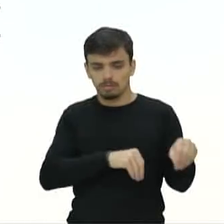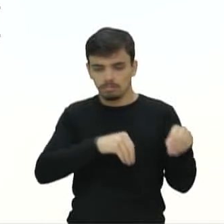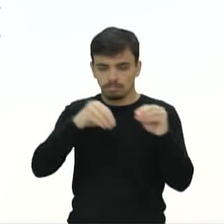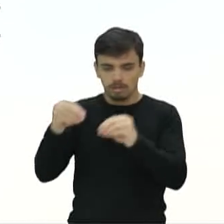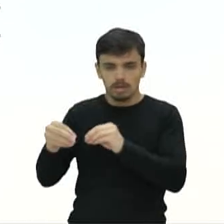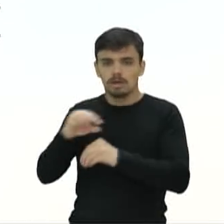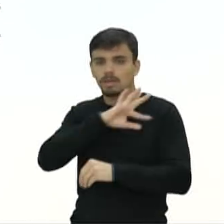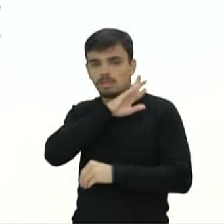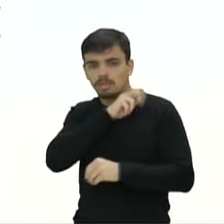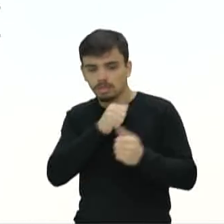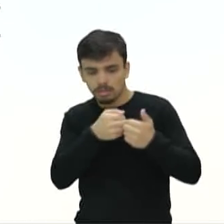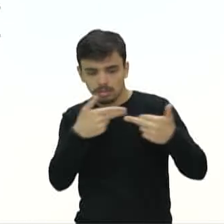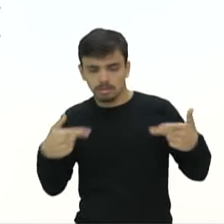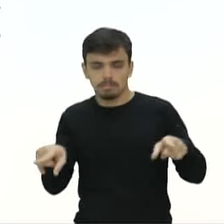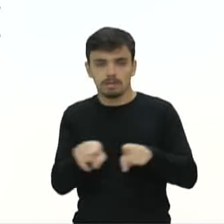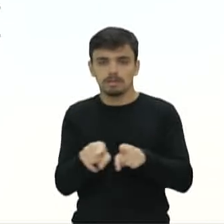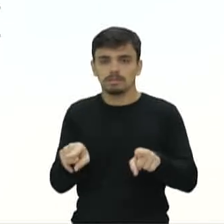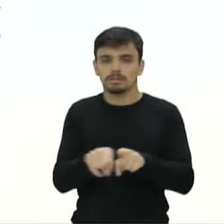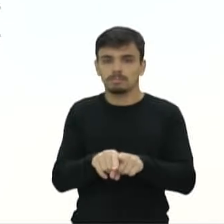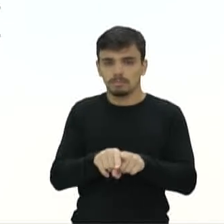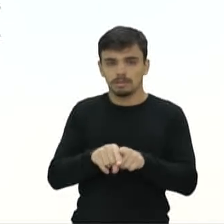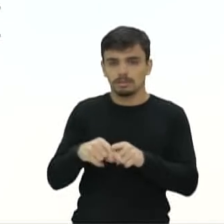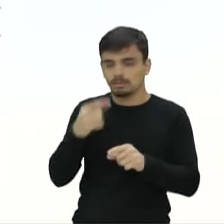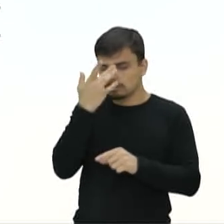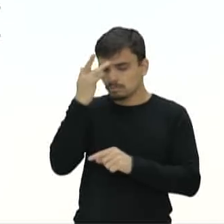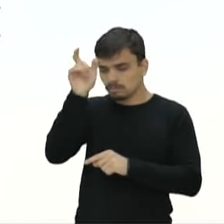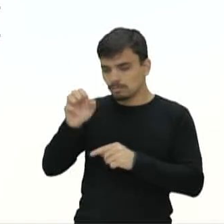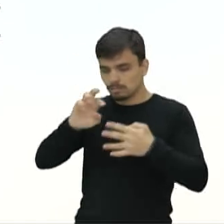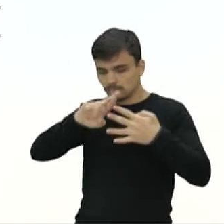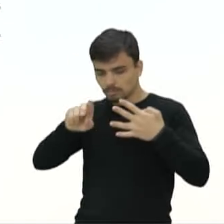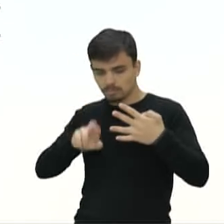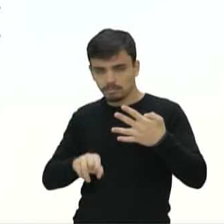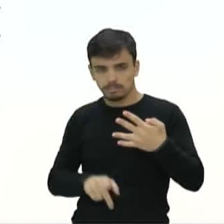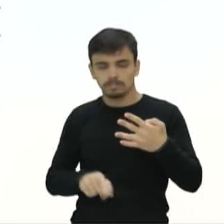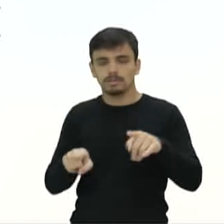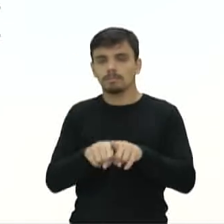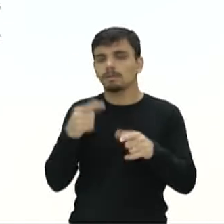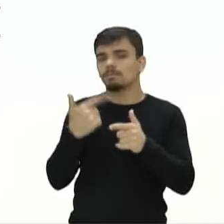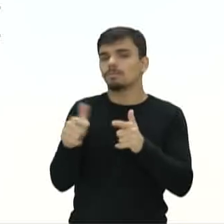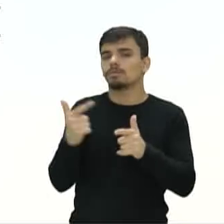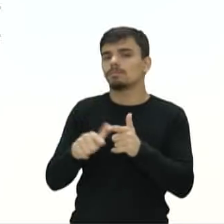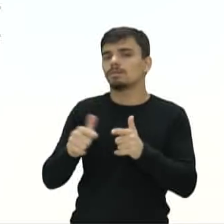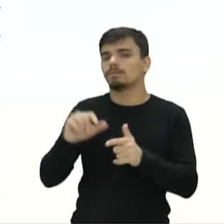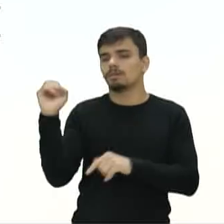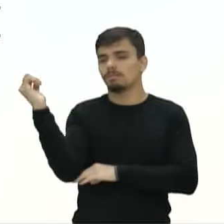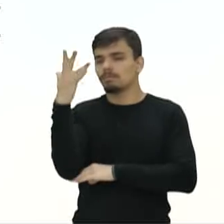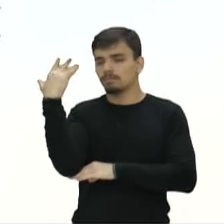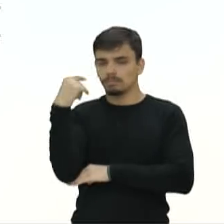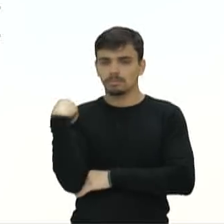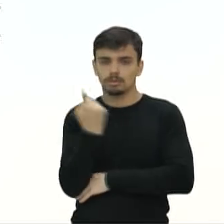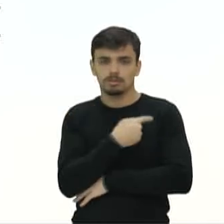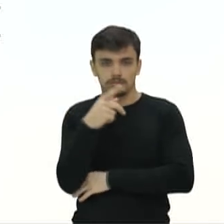a caça e a superexploração de espécies. Também um problema ambiental do nosso país. Nós também enfrentamos